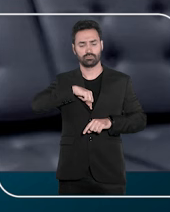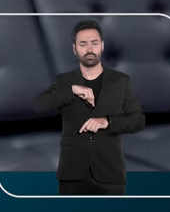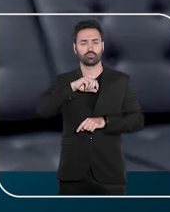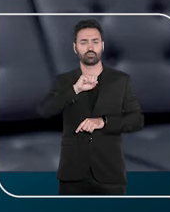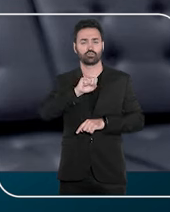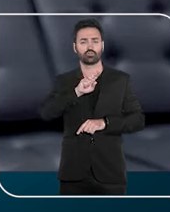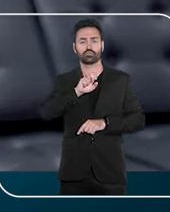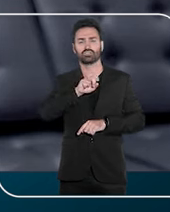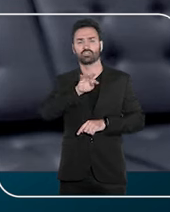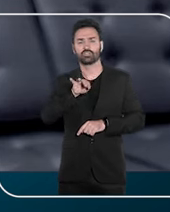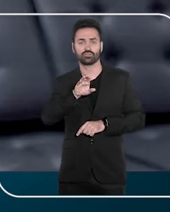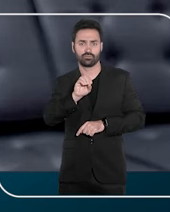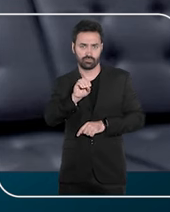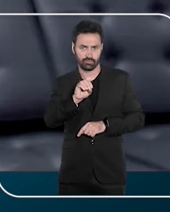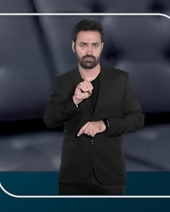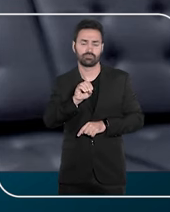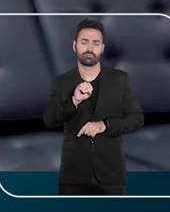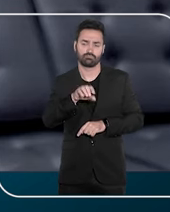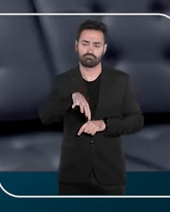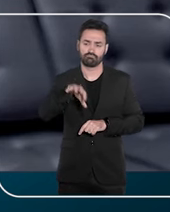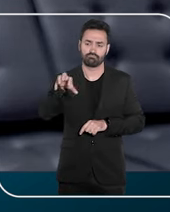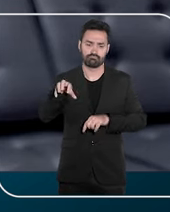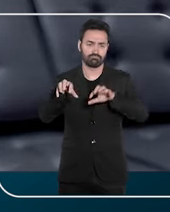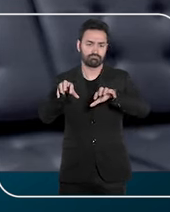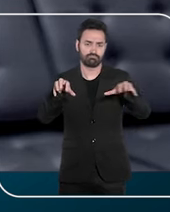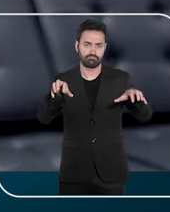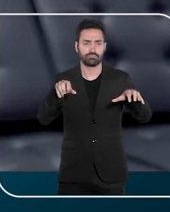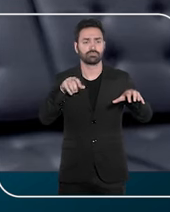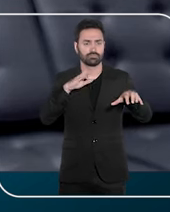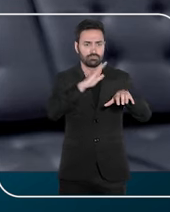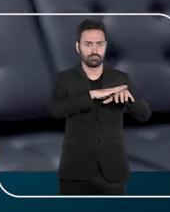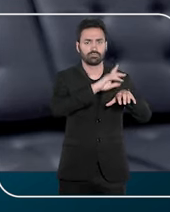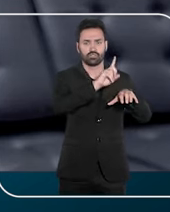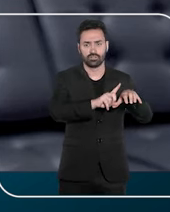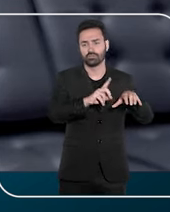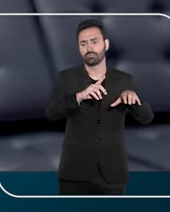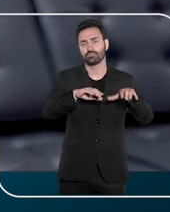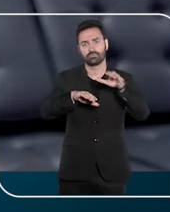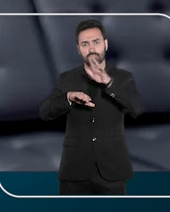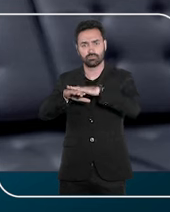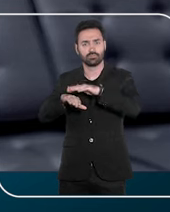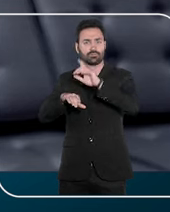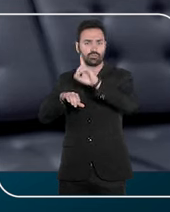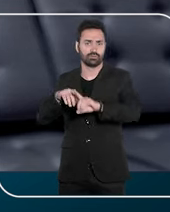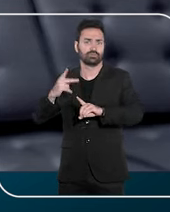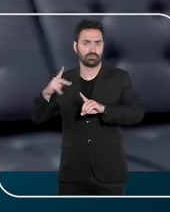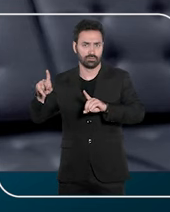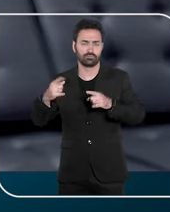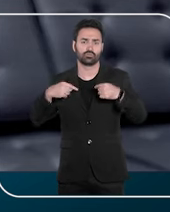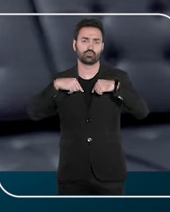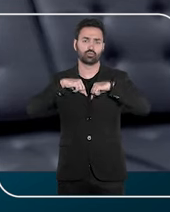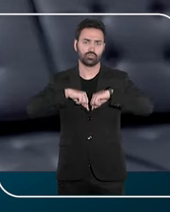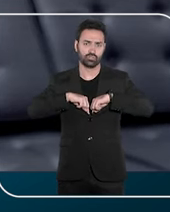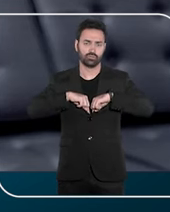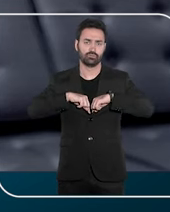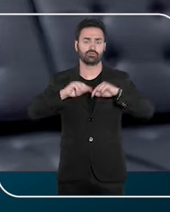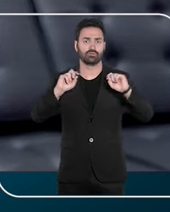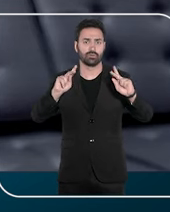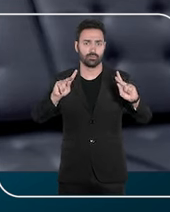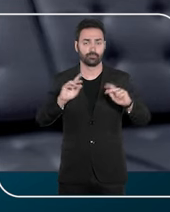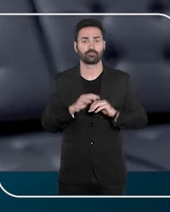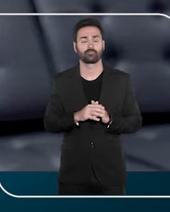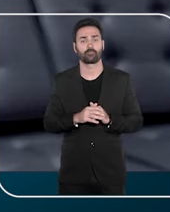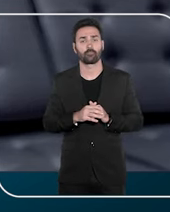já é tarde, mas não, digamos assim, muito tarde, é